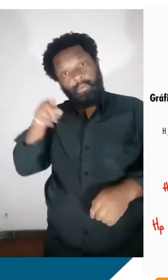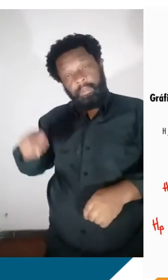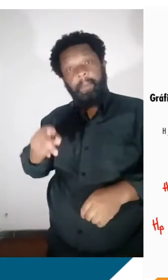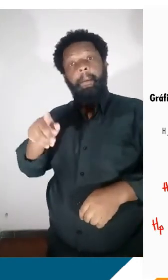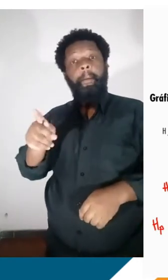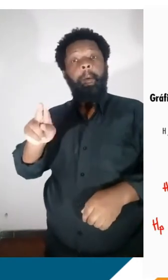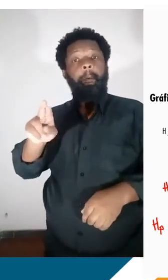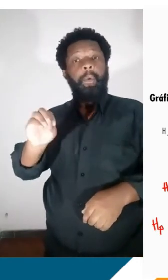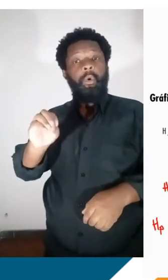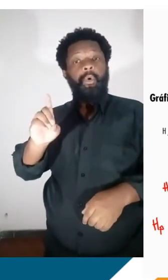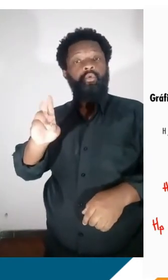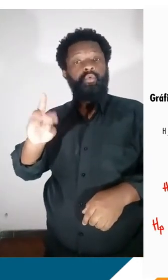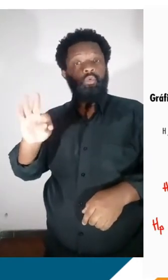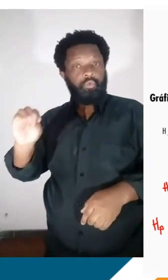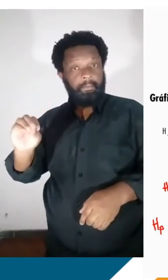pode também escrever